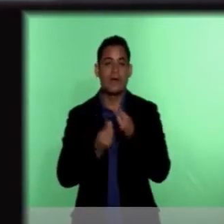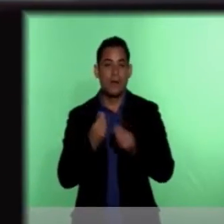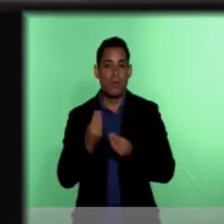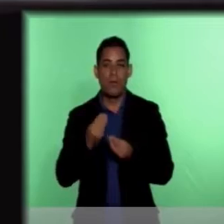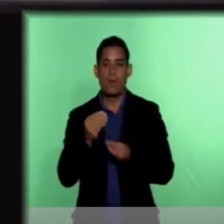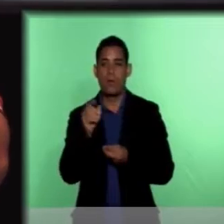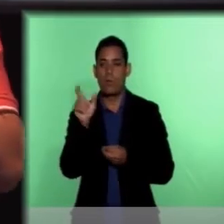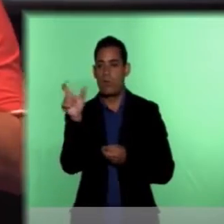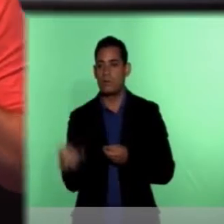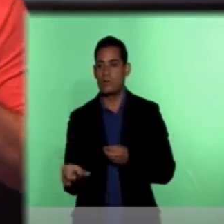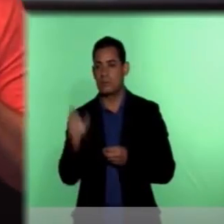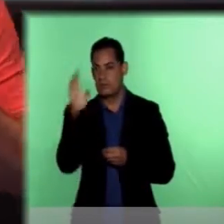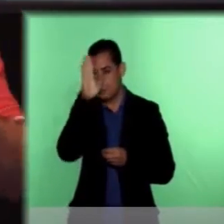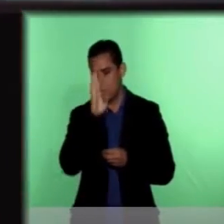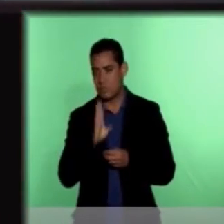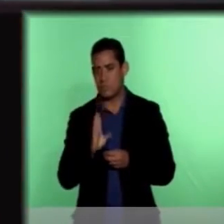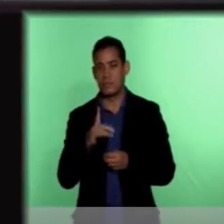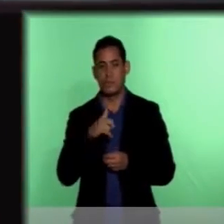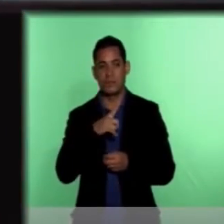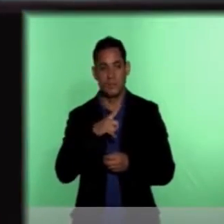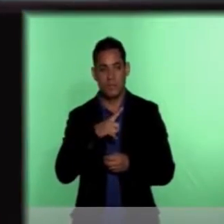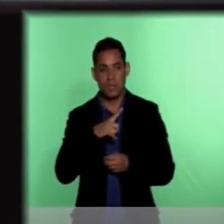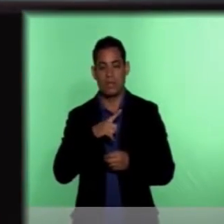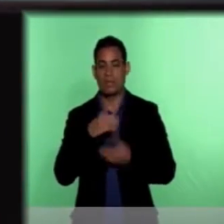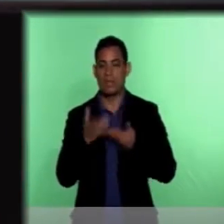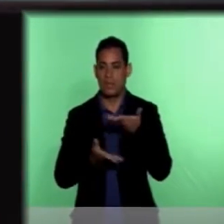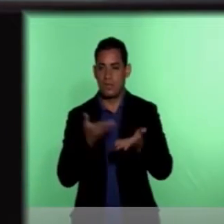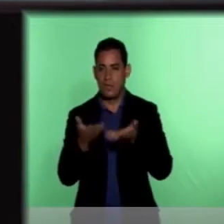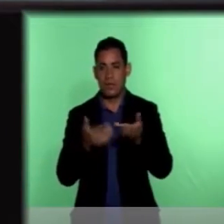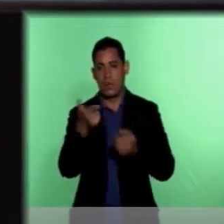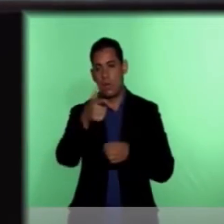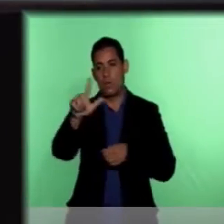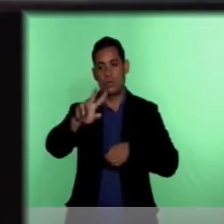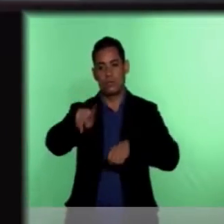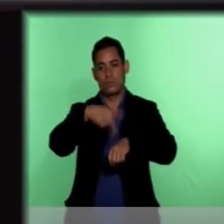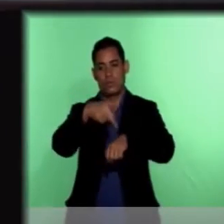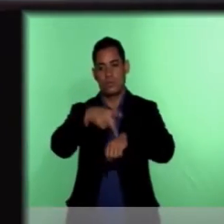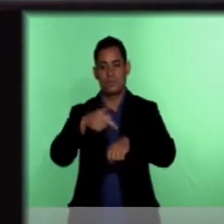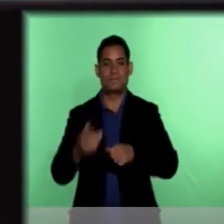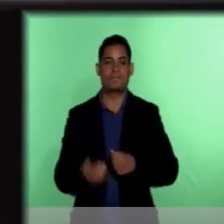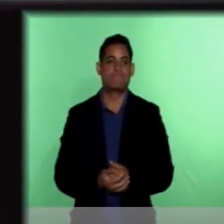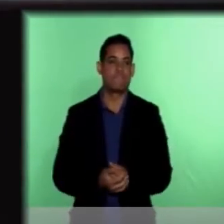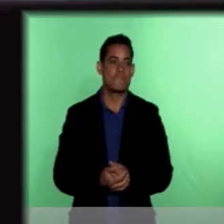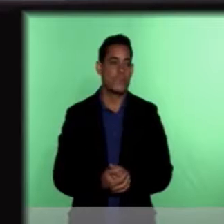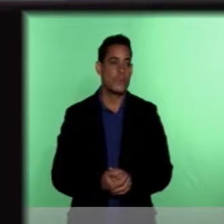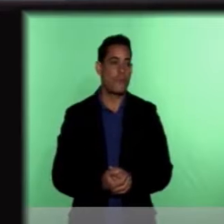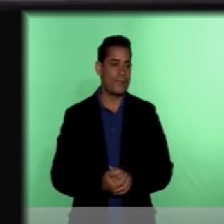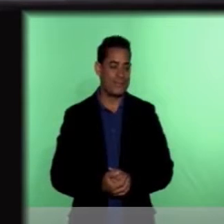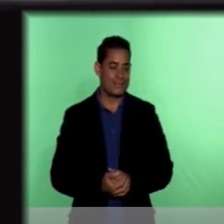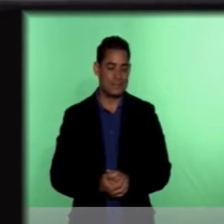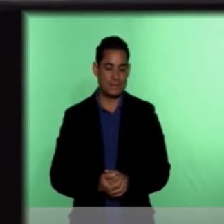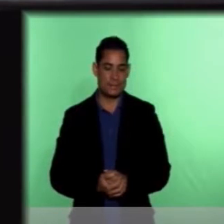tem tratado os demais países lusófonos. Bom,